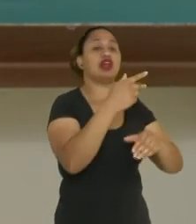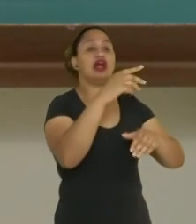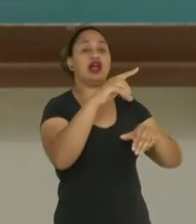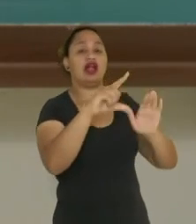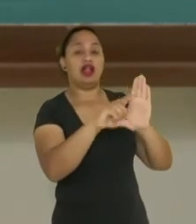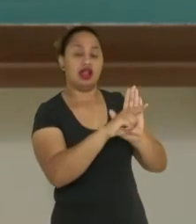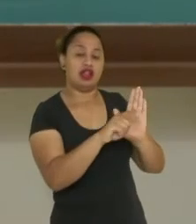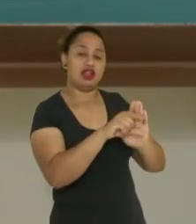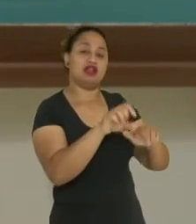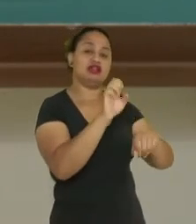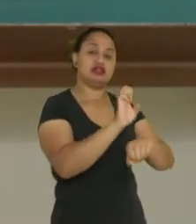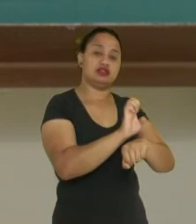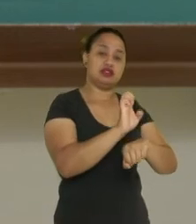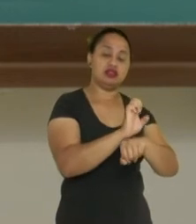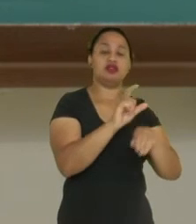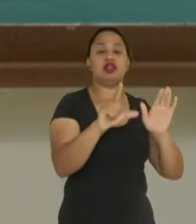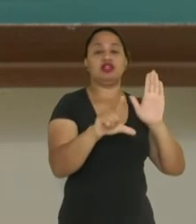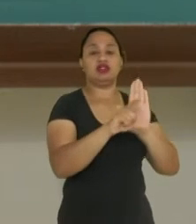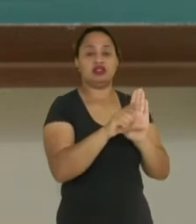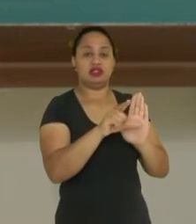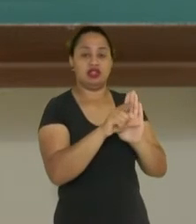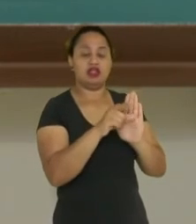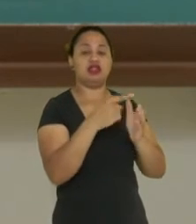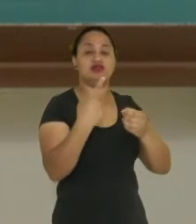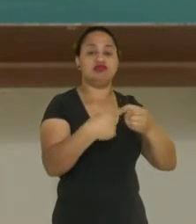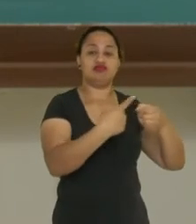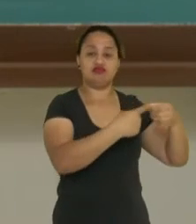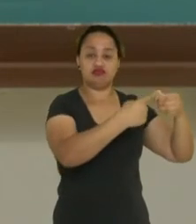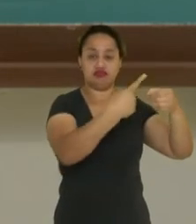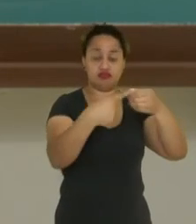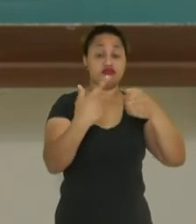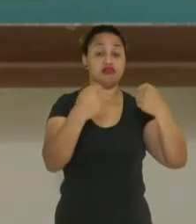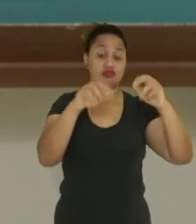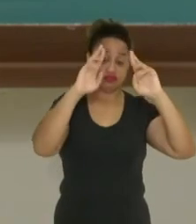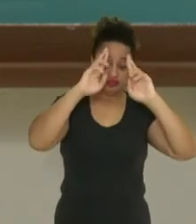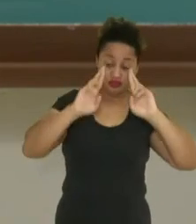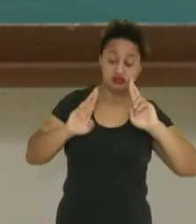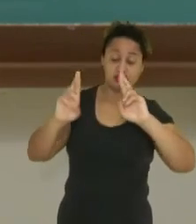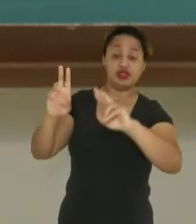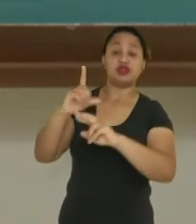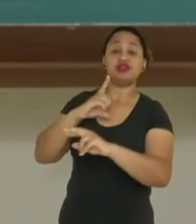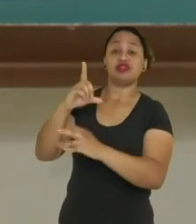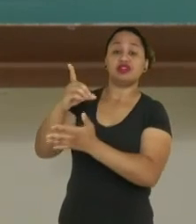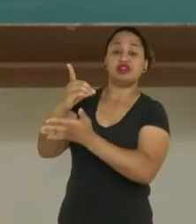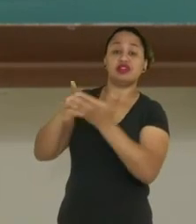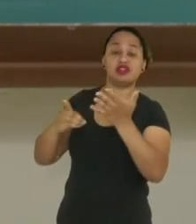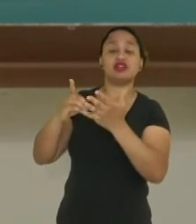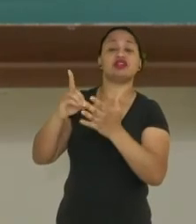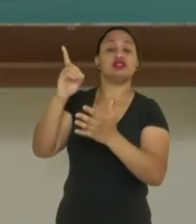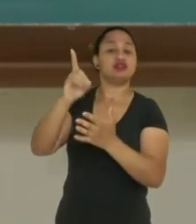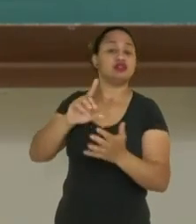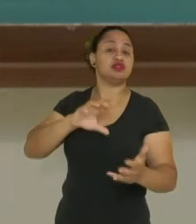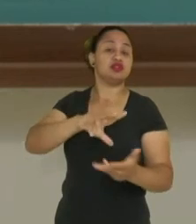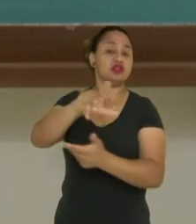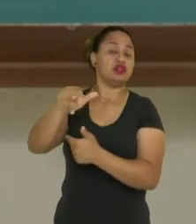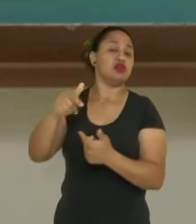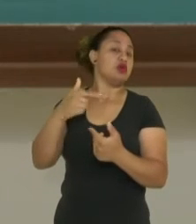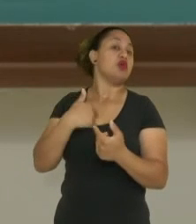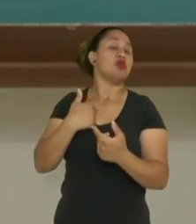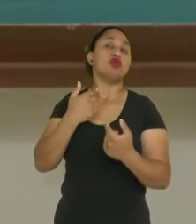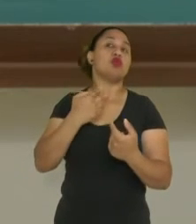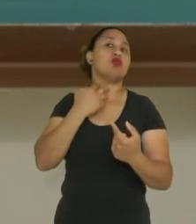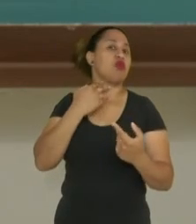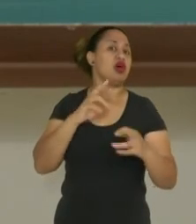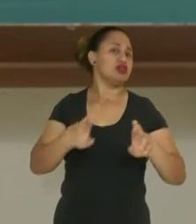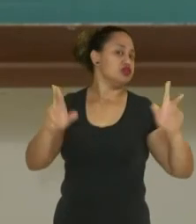e as municipais, elas sempre vão respeitar o que diz a declaração. Então elas nunca irão contra.